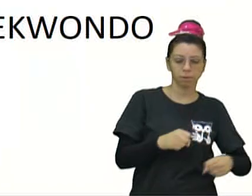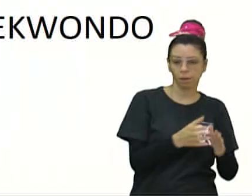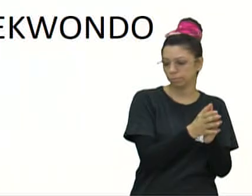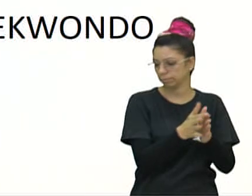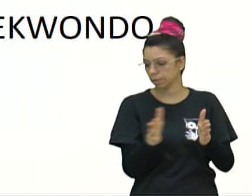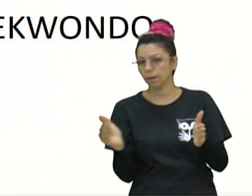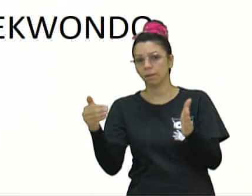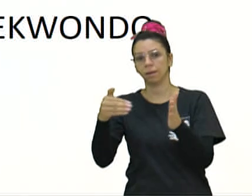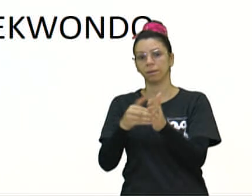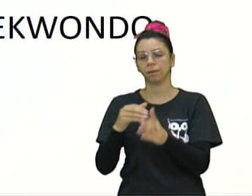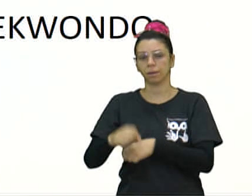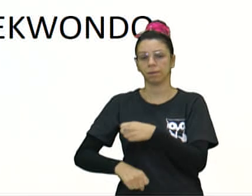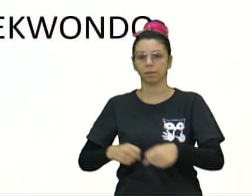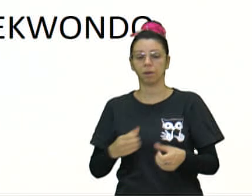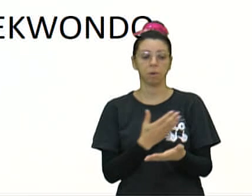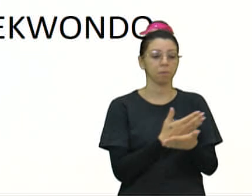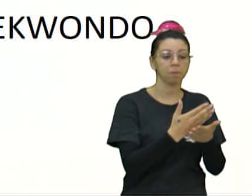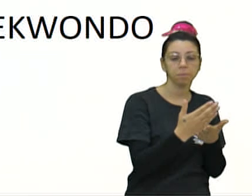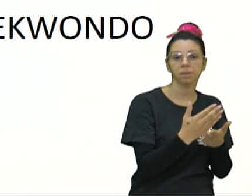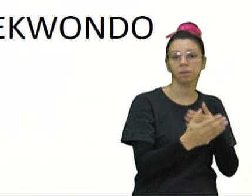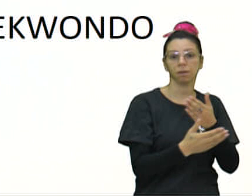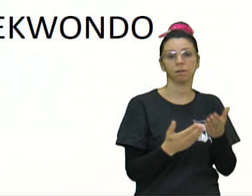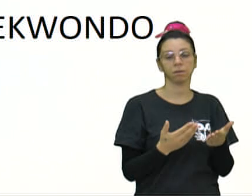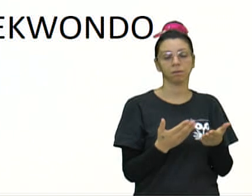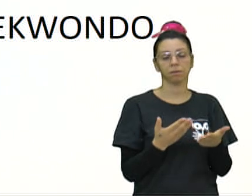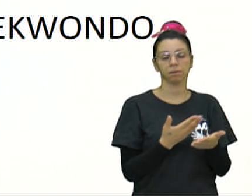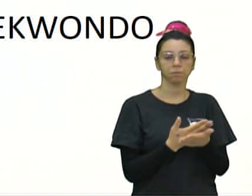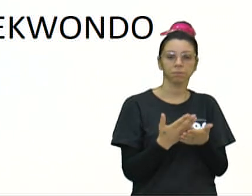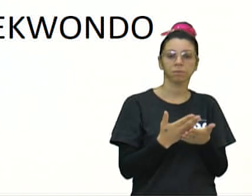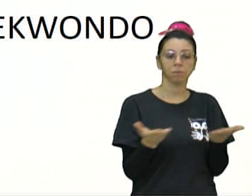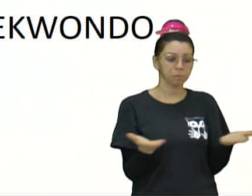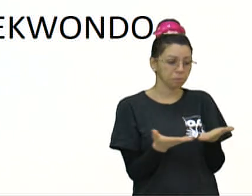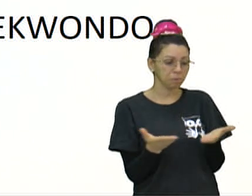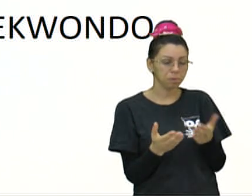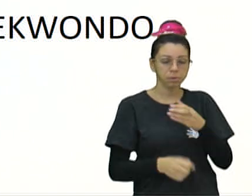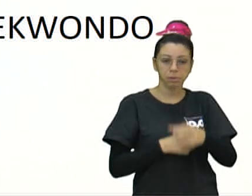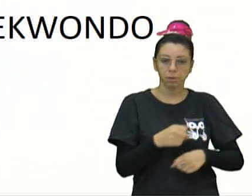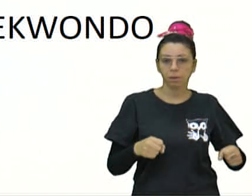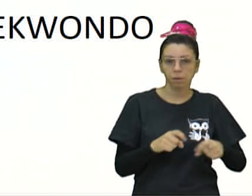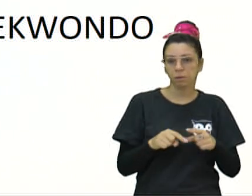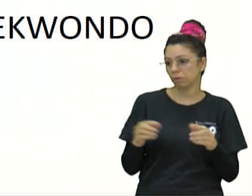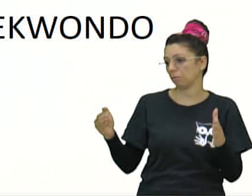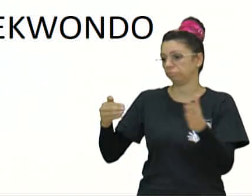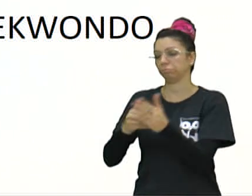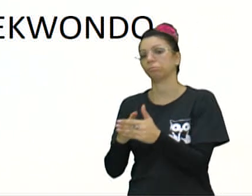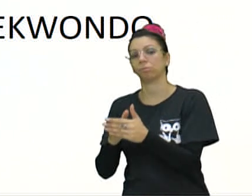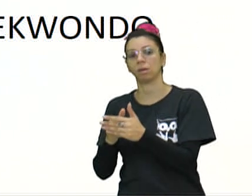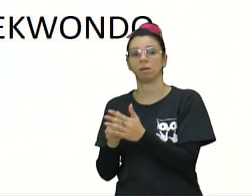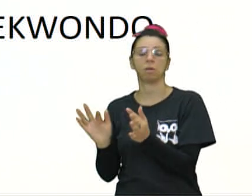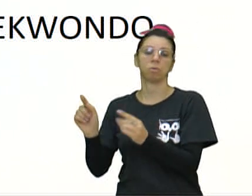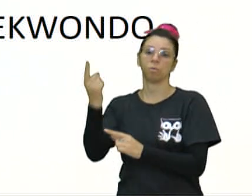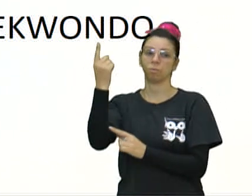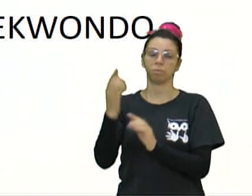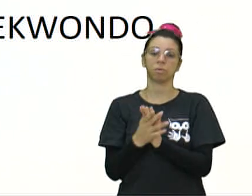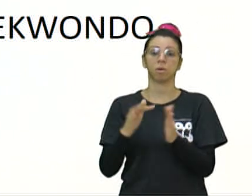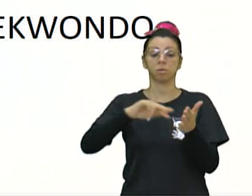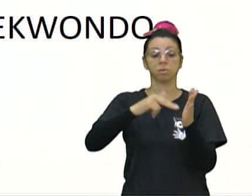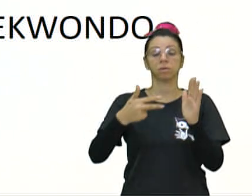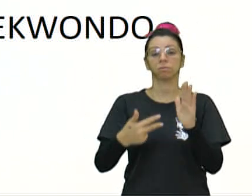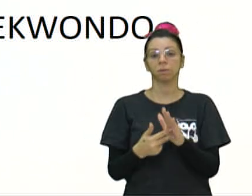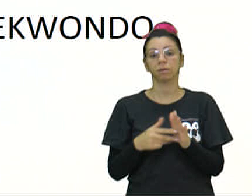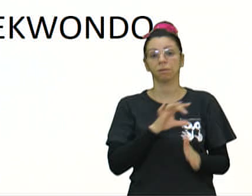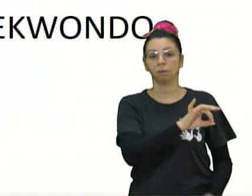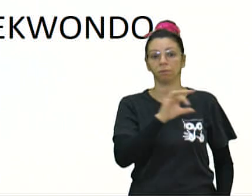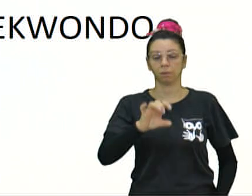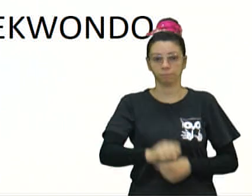Então não é começar hoje e amanhã já está no último grau, não. Então tem todo um tempo que a gente leva. E o significado que cada uma dessas faixas